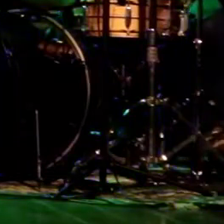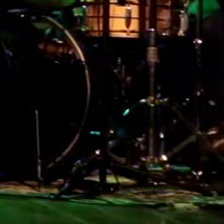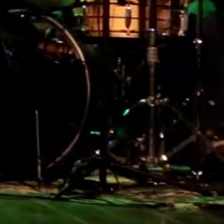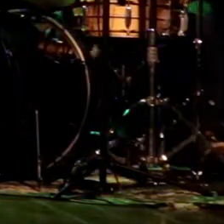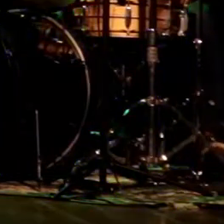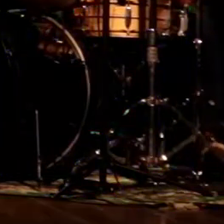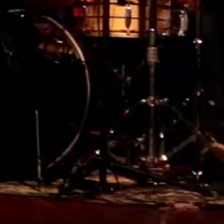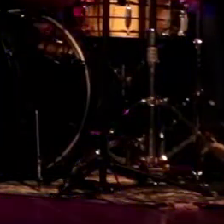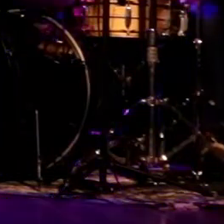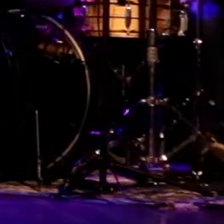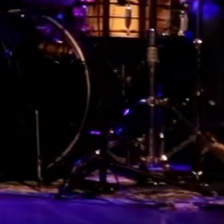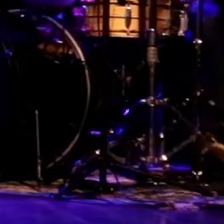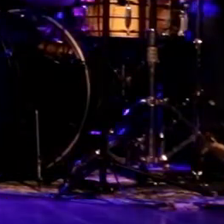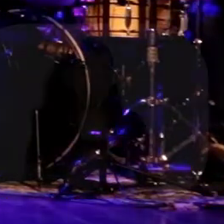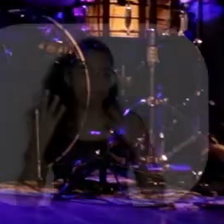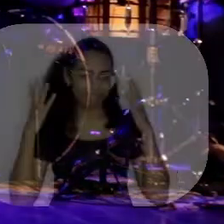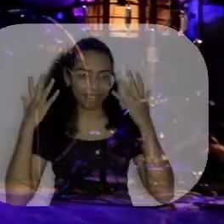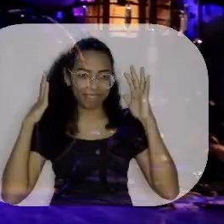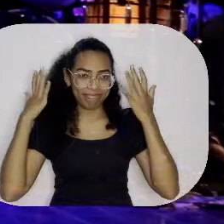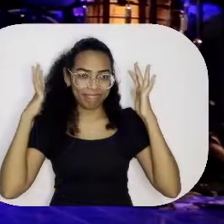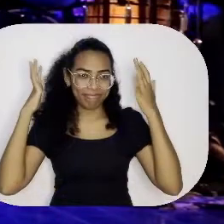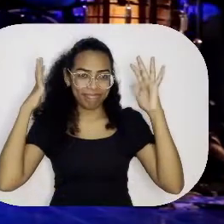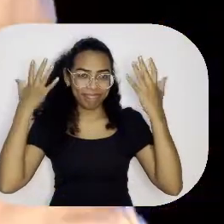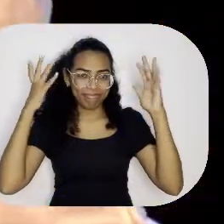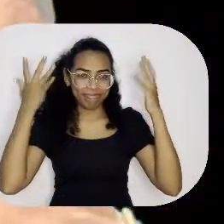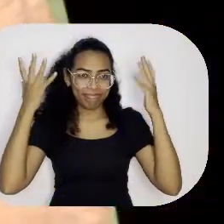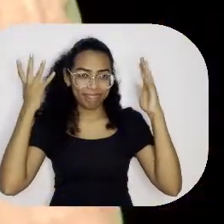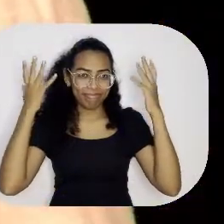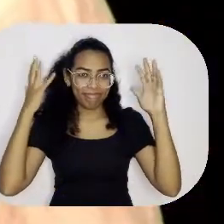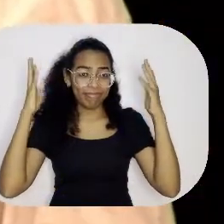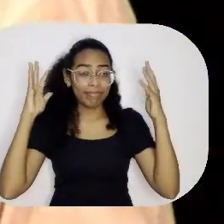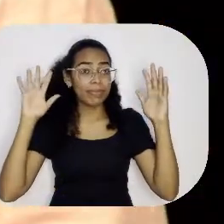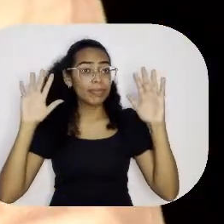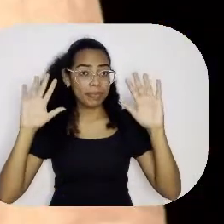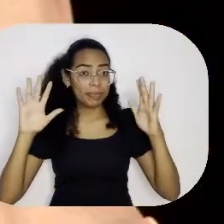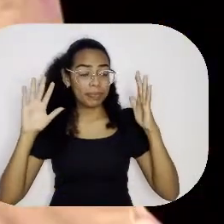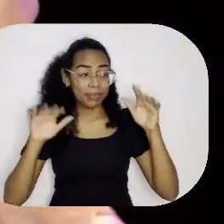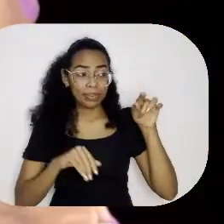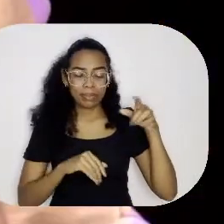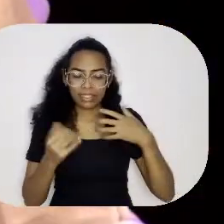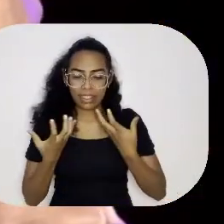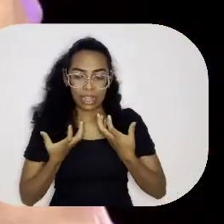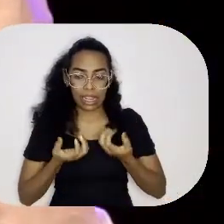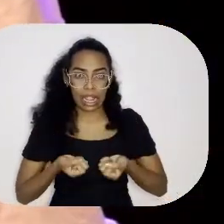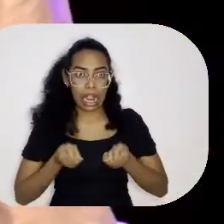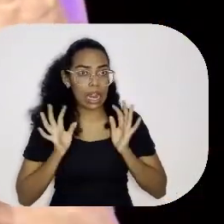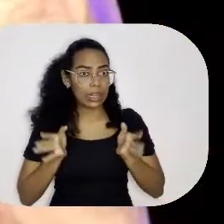(Risos) E é porque o Lúcio de Souza tá cansado,